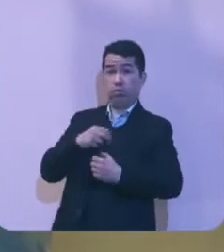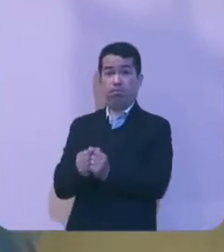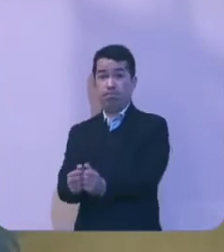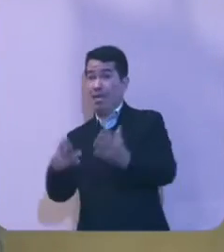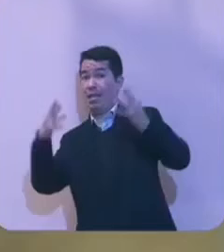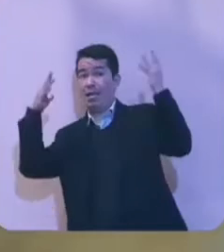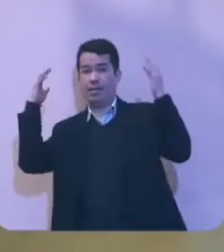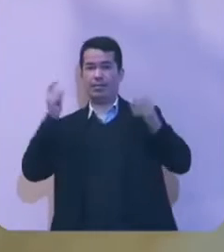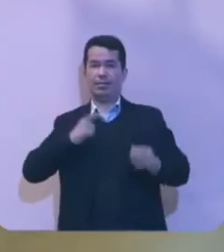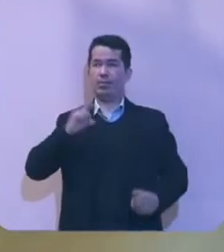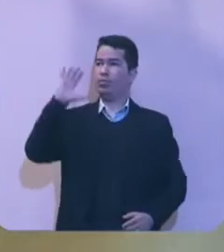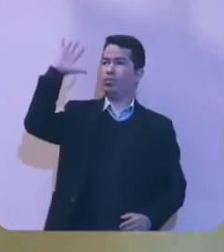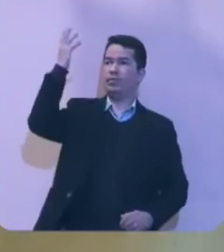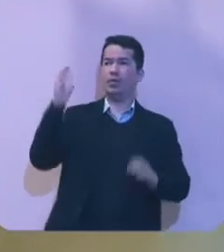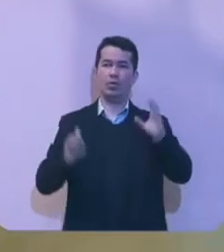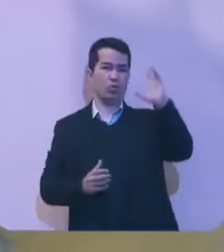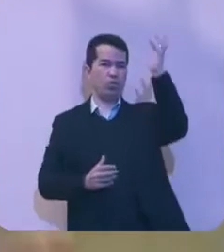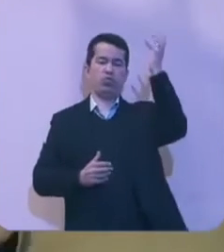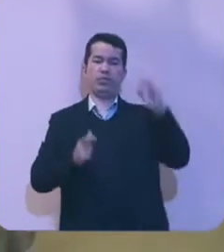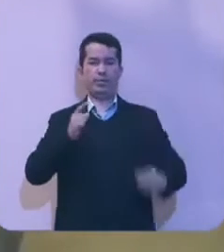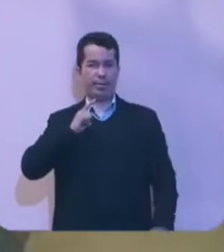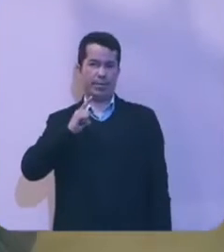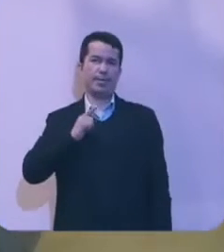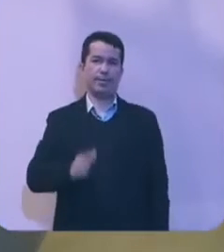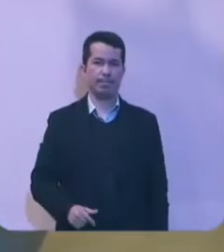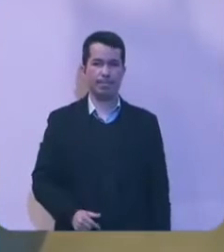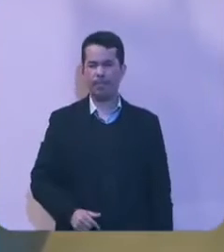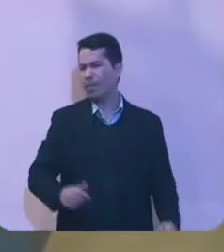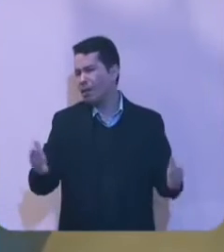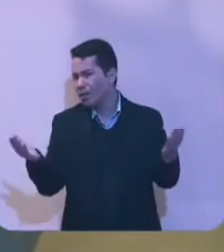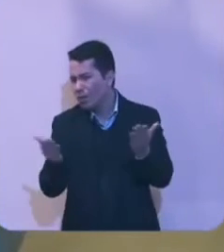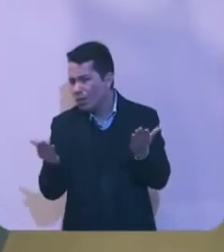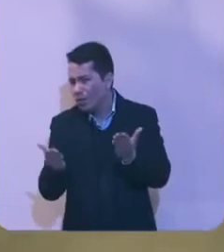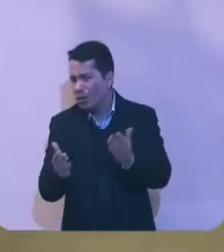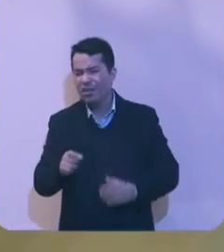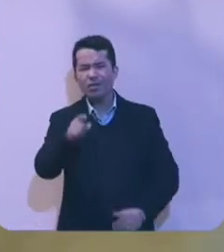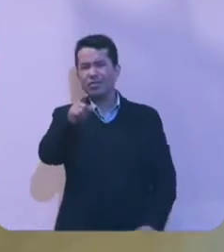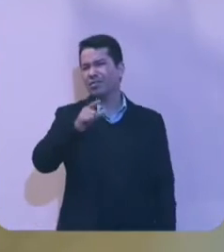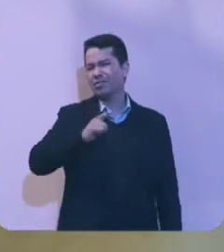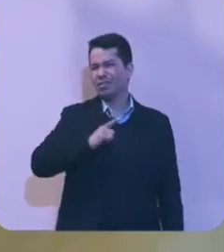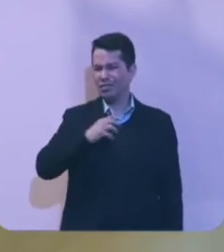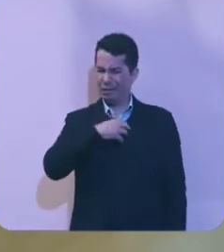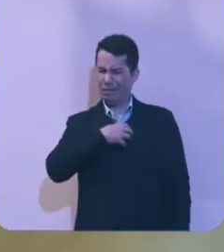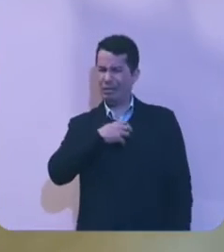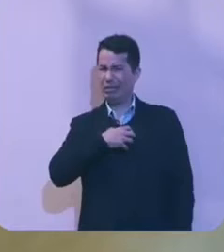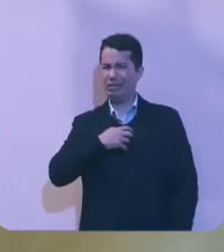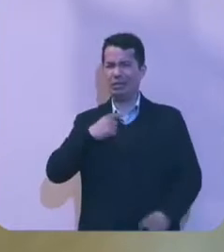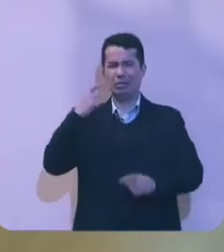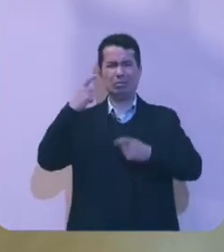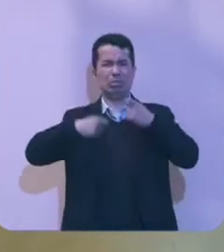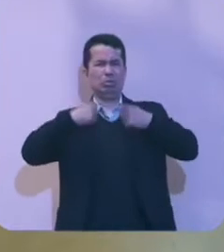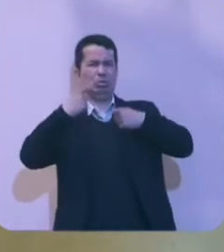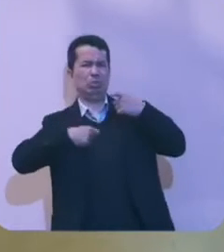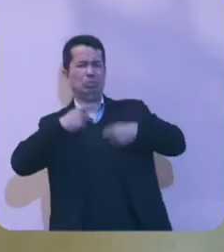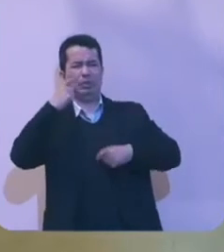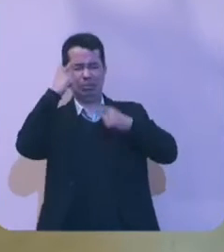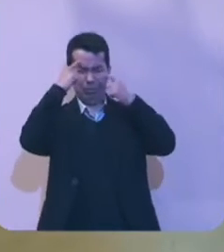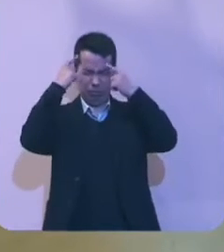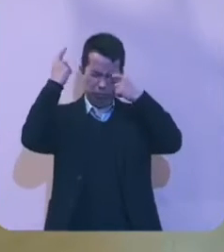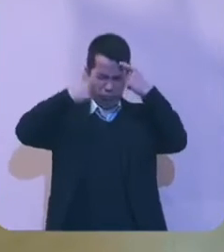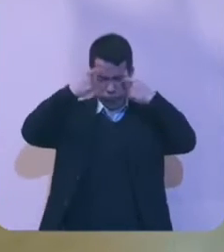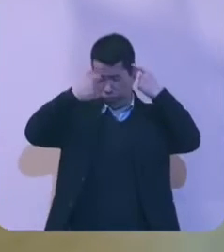disso. Então, quando você estiver vivendo a luta, talvez você esteja vivendo, louve a Deus por quem Ele